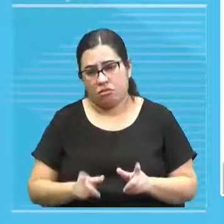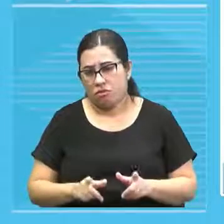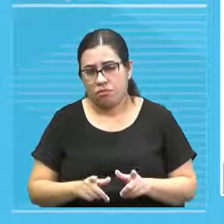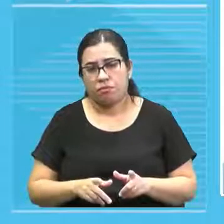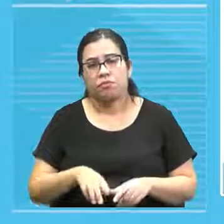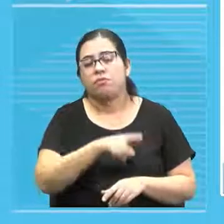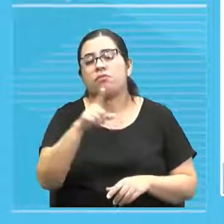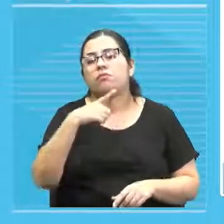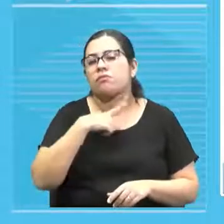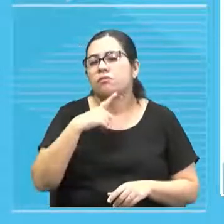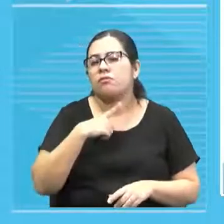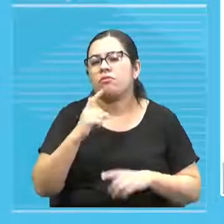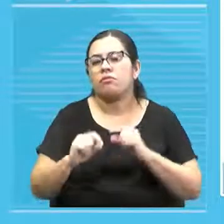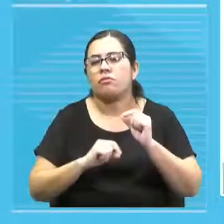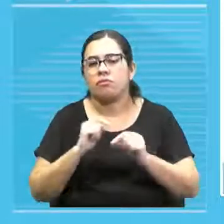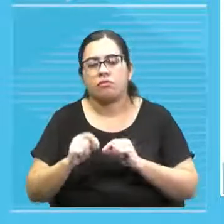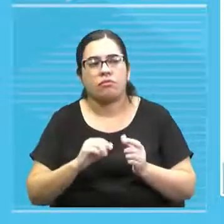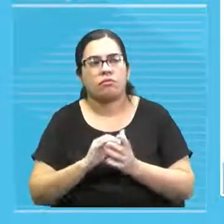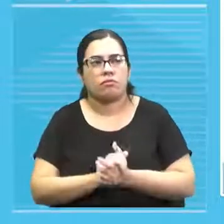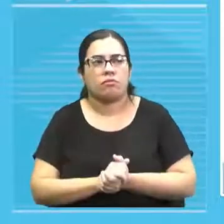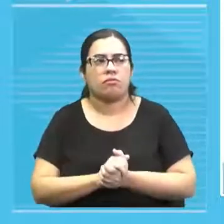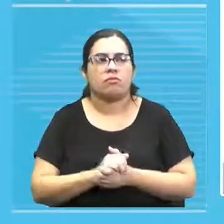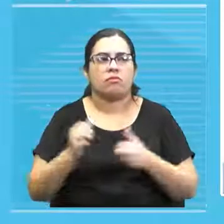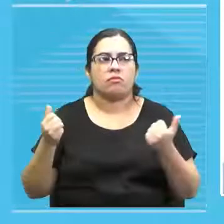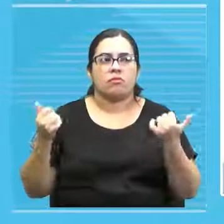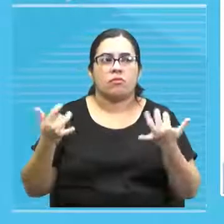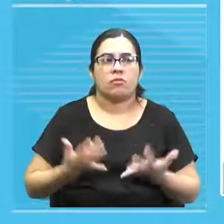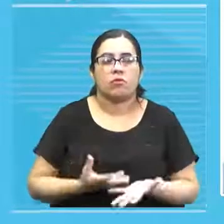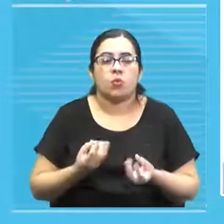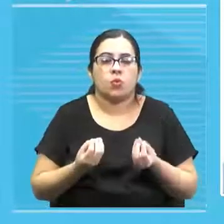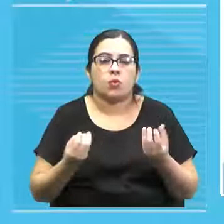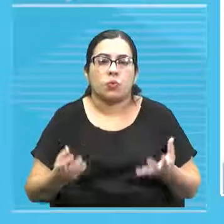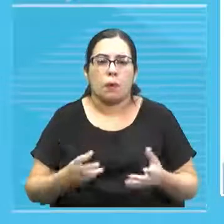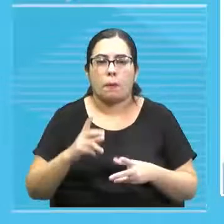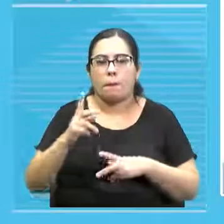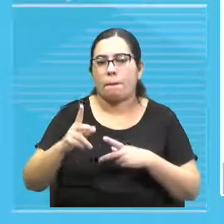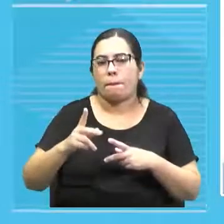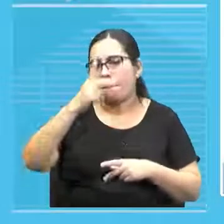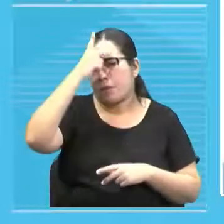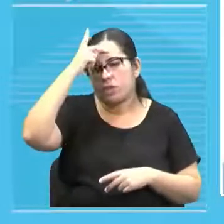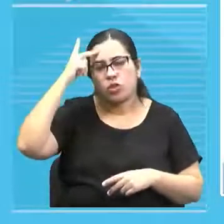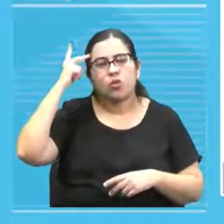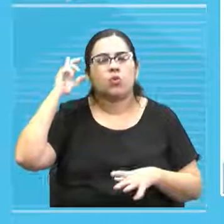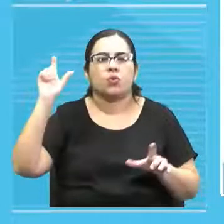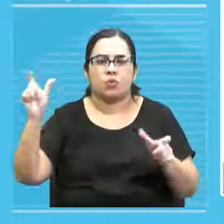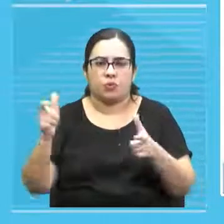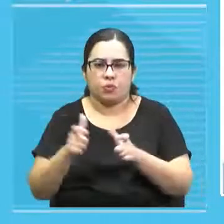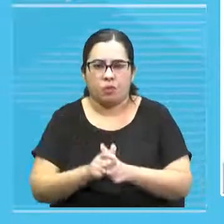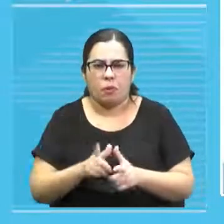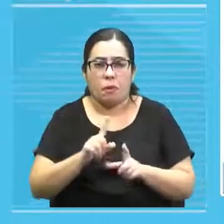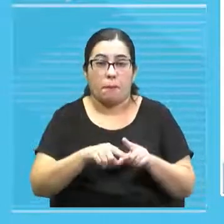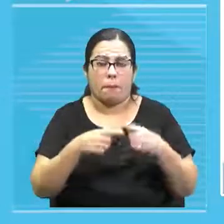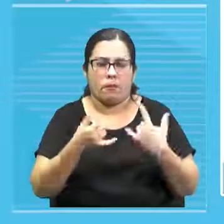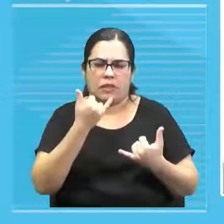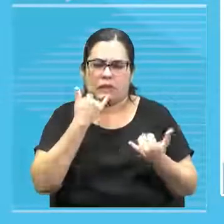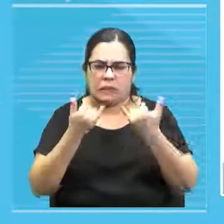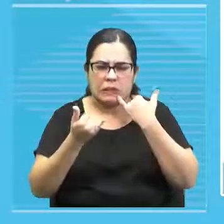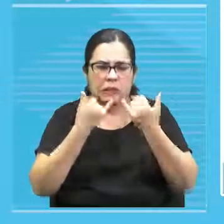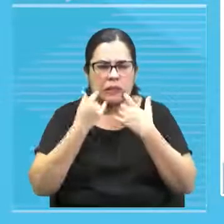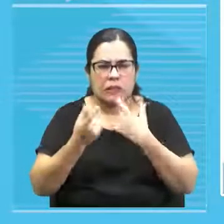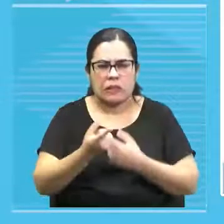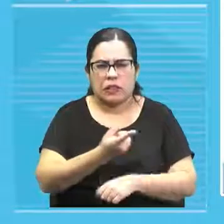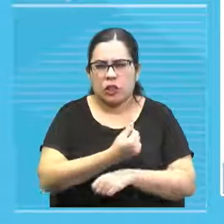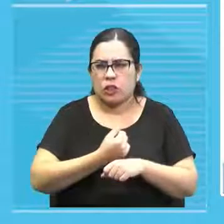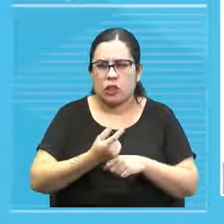você tem até desacelerado o fluxo de pessoas na massa as informações de